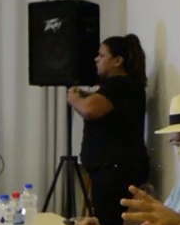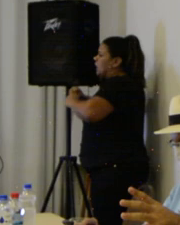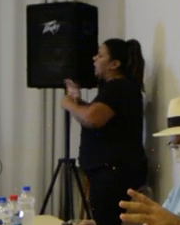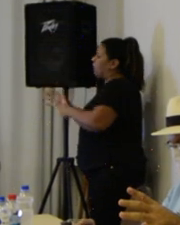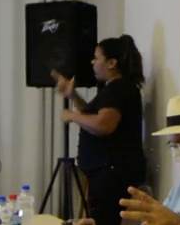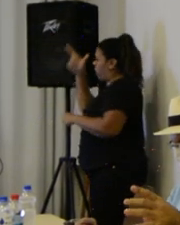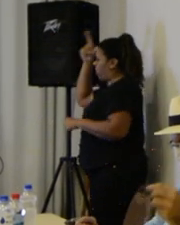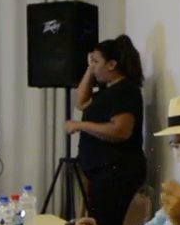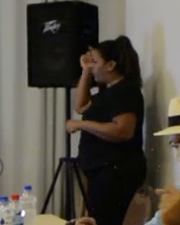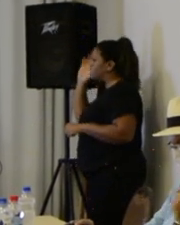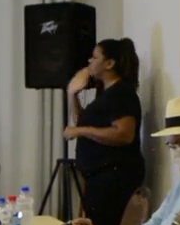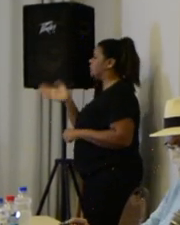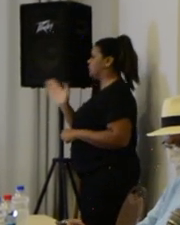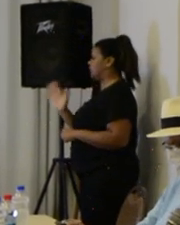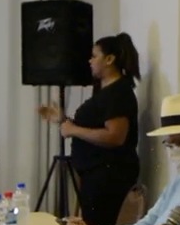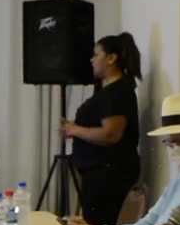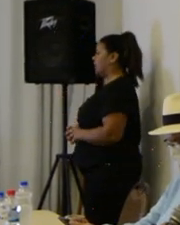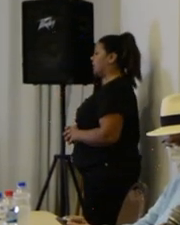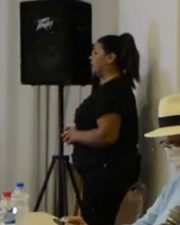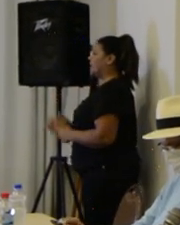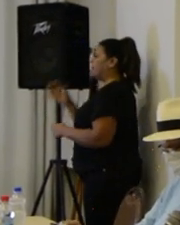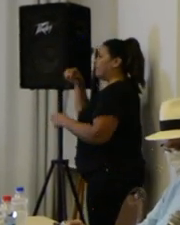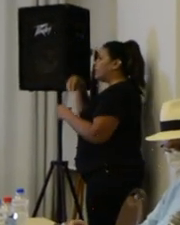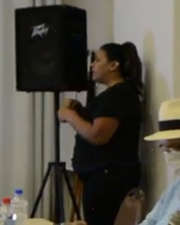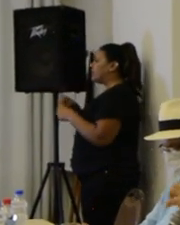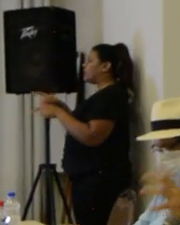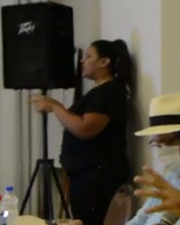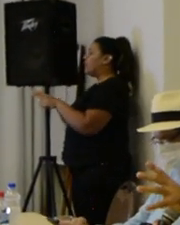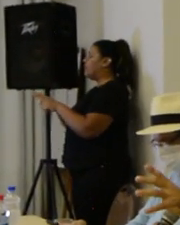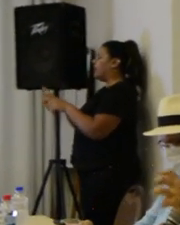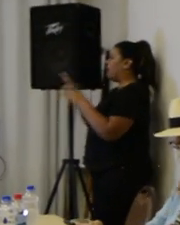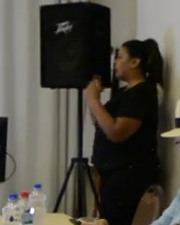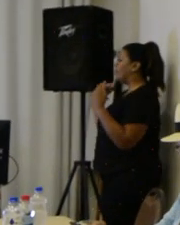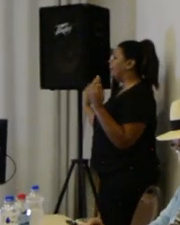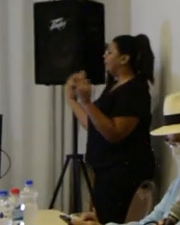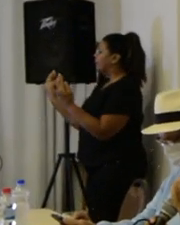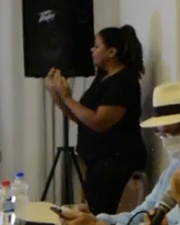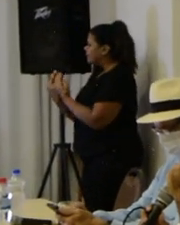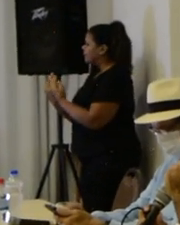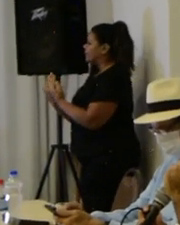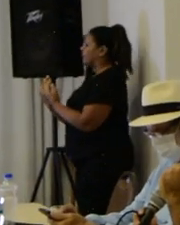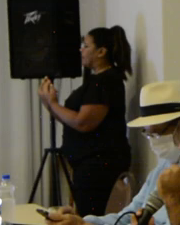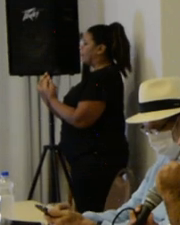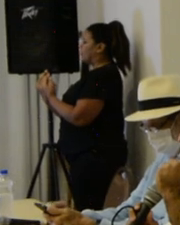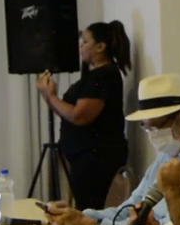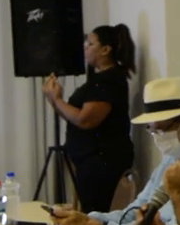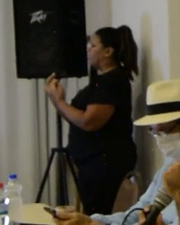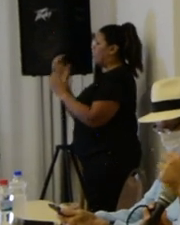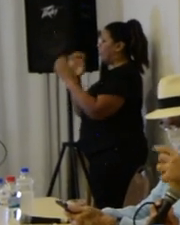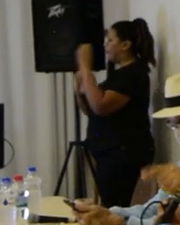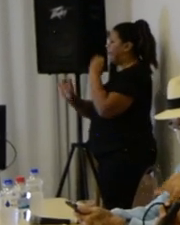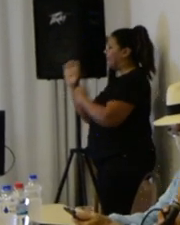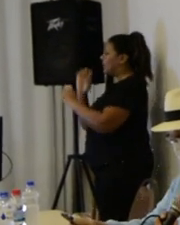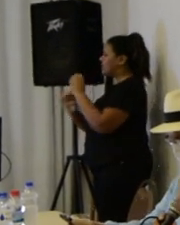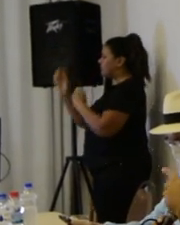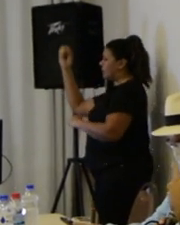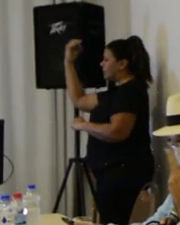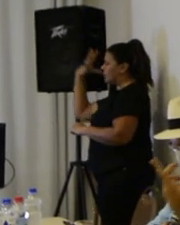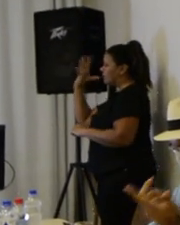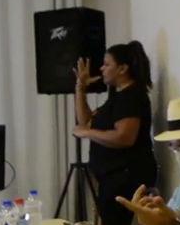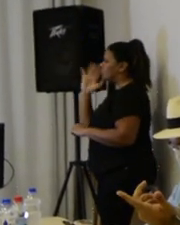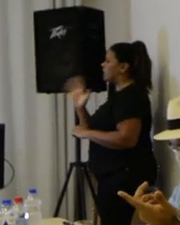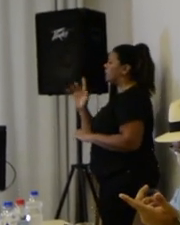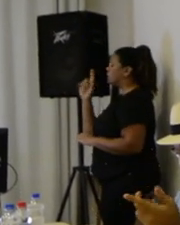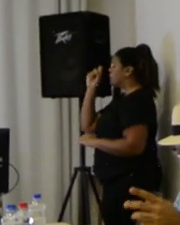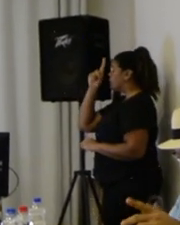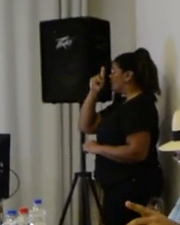dentro da cidade. E eles, dentro dessa reunião, eles também destacaram para a gente a dificuldade que